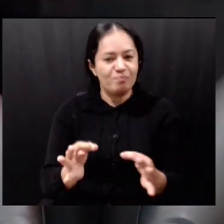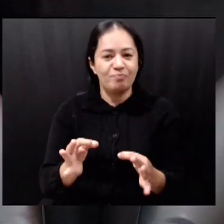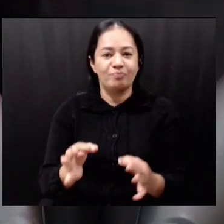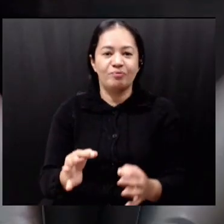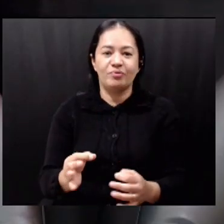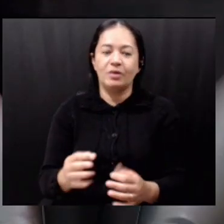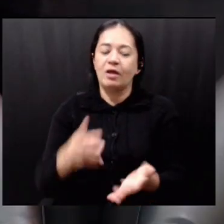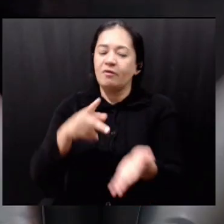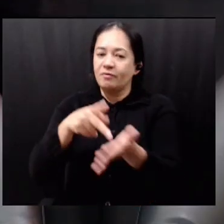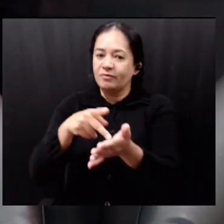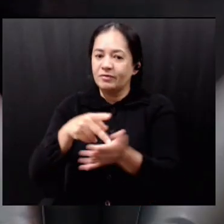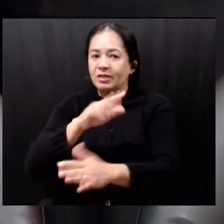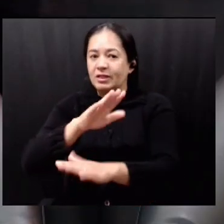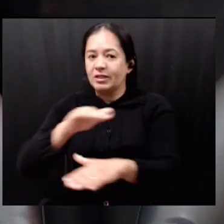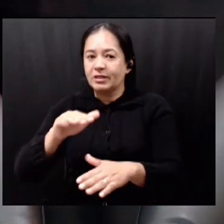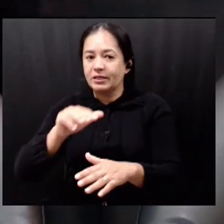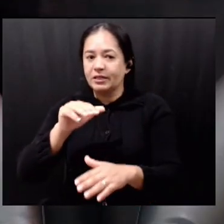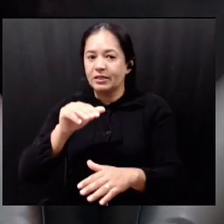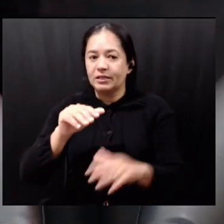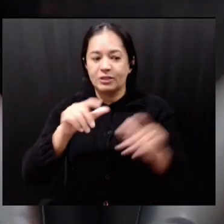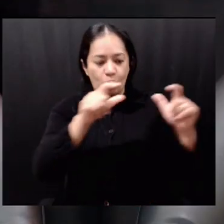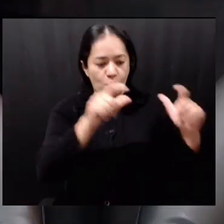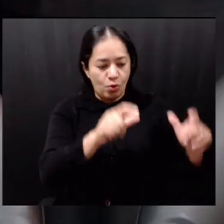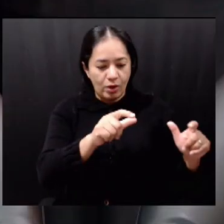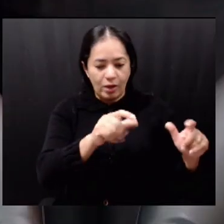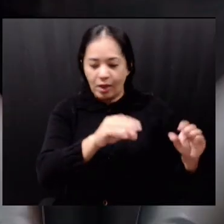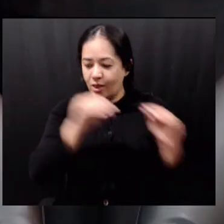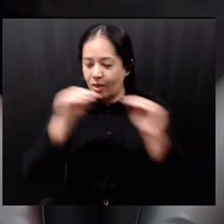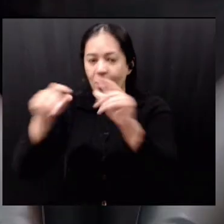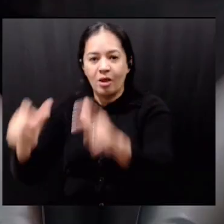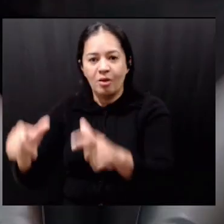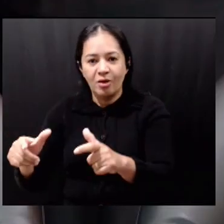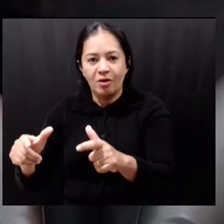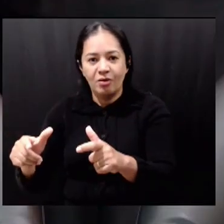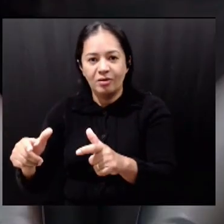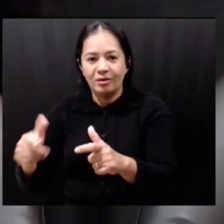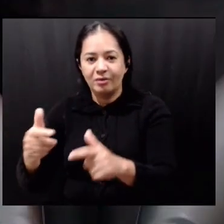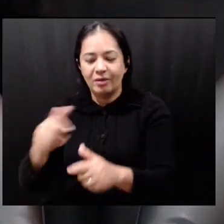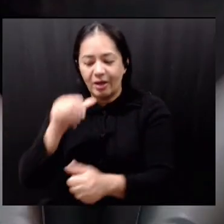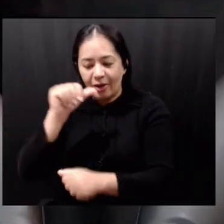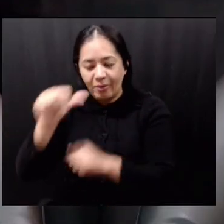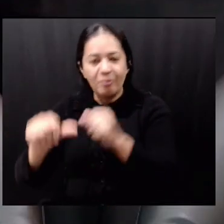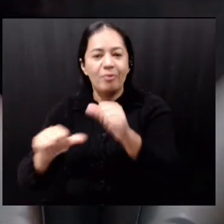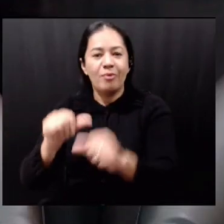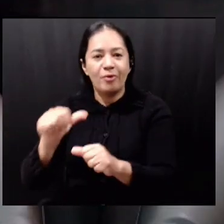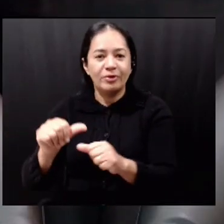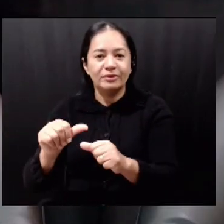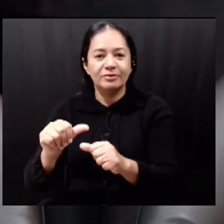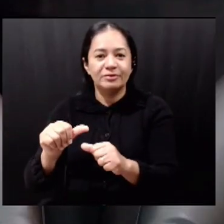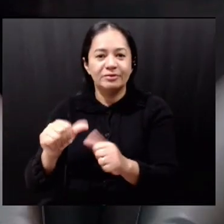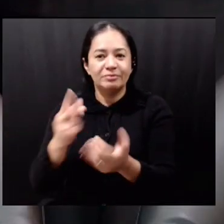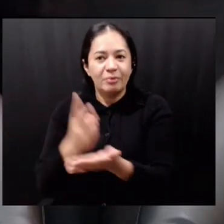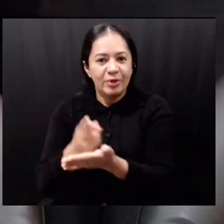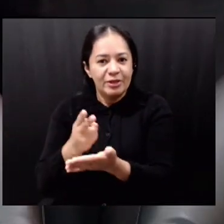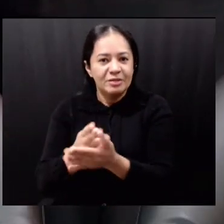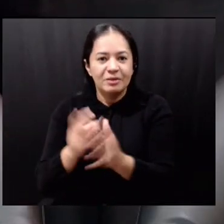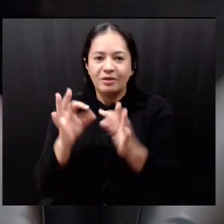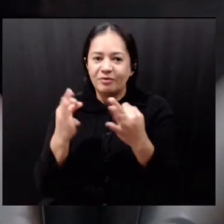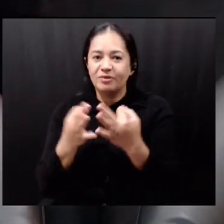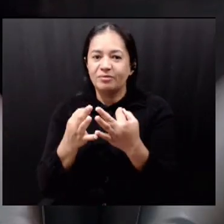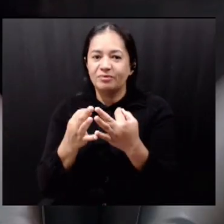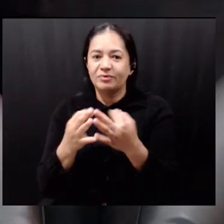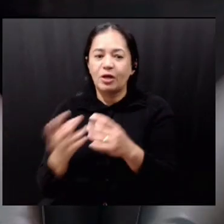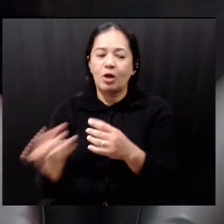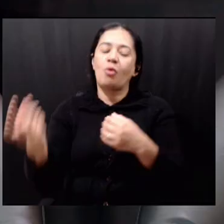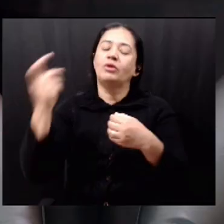ela muda o ambiente, ela vai para outro local, mesmo que seja da família, e geralmente quando volta,